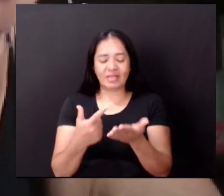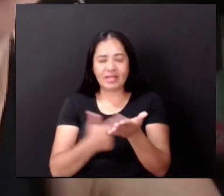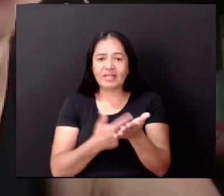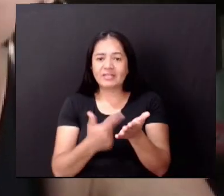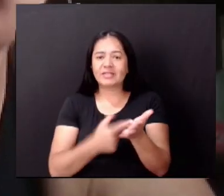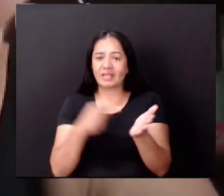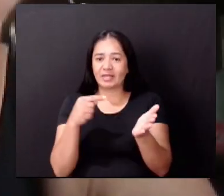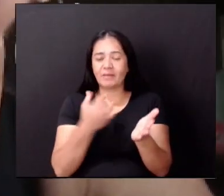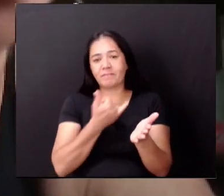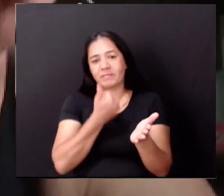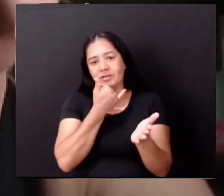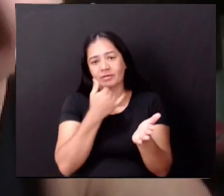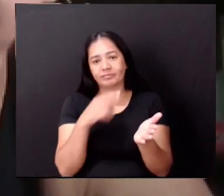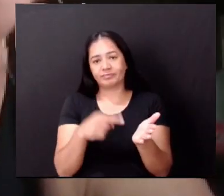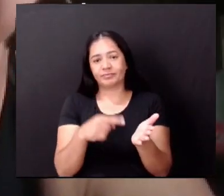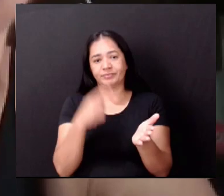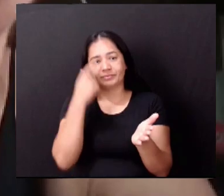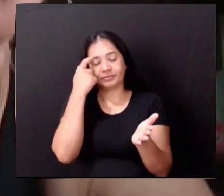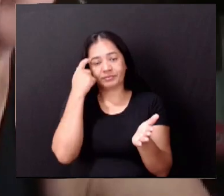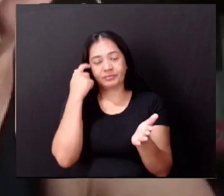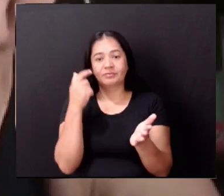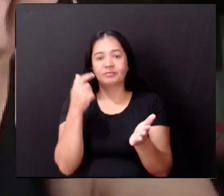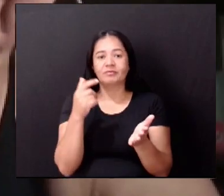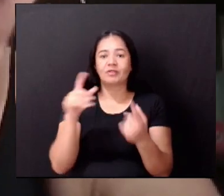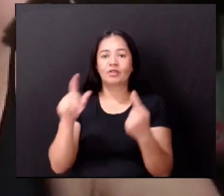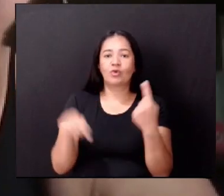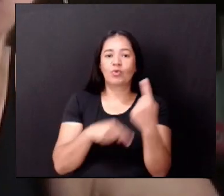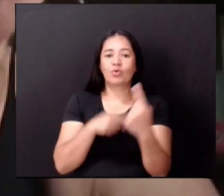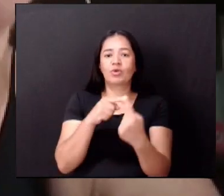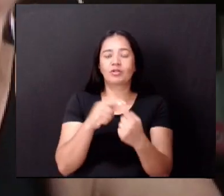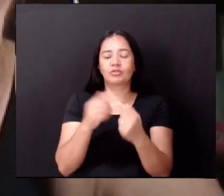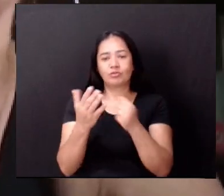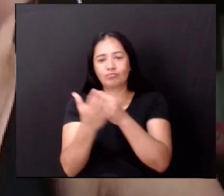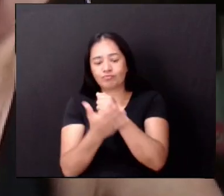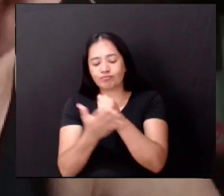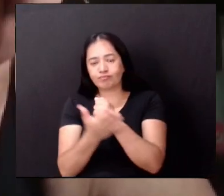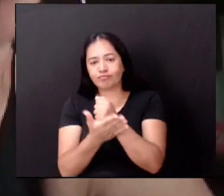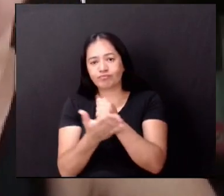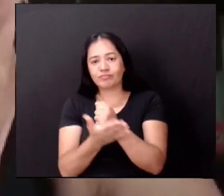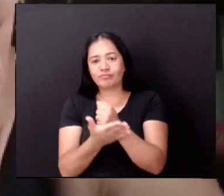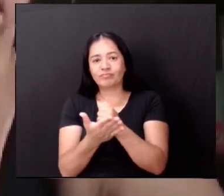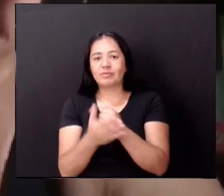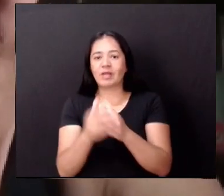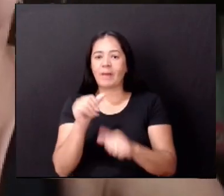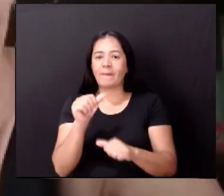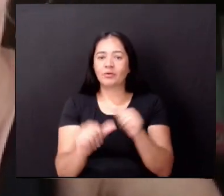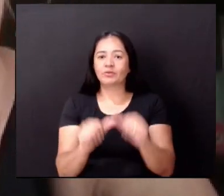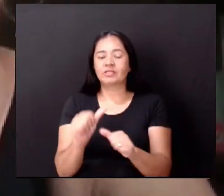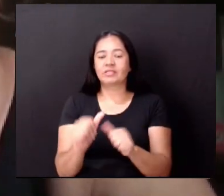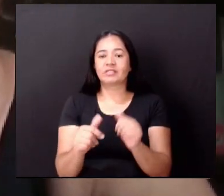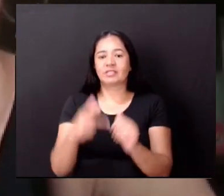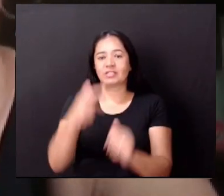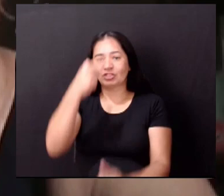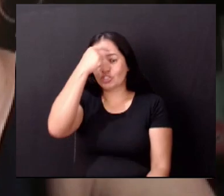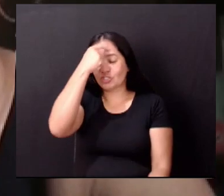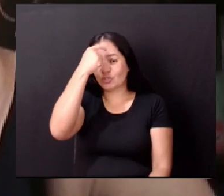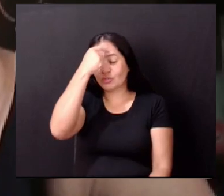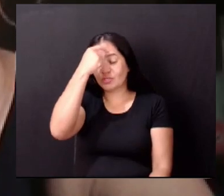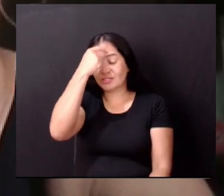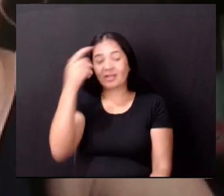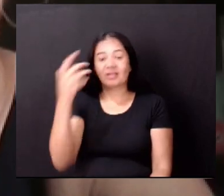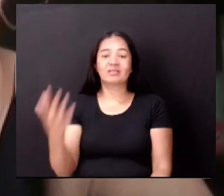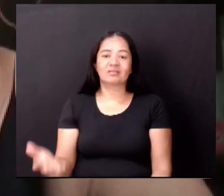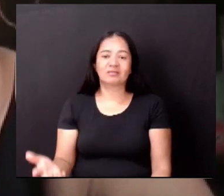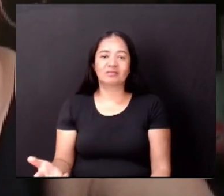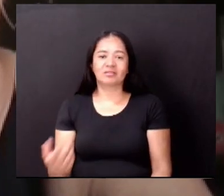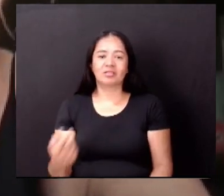no, esse livro, perdão, vai muito na direção de alicerçar uma mudança de consciência nas pessoas,